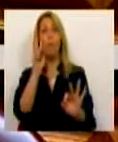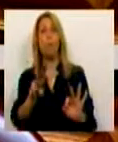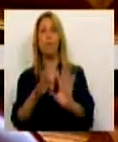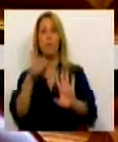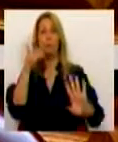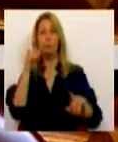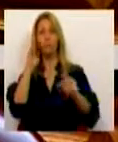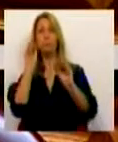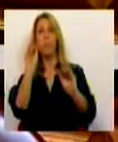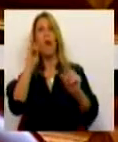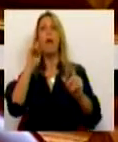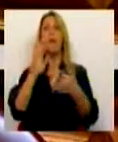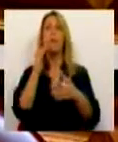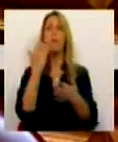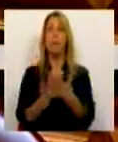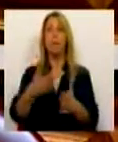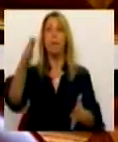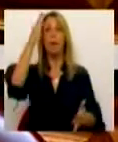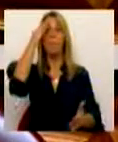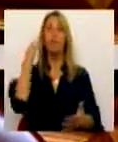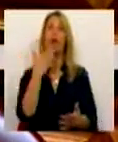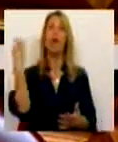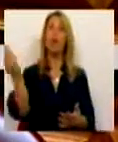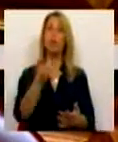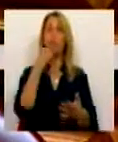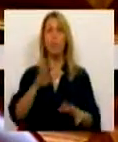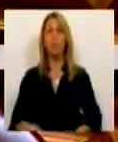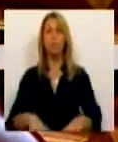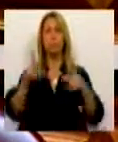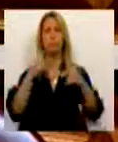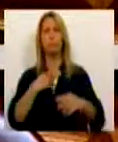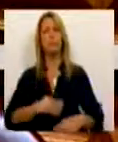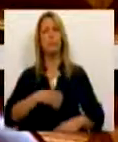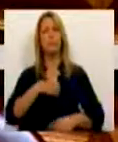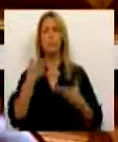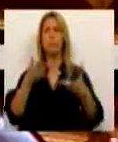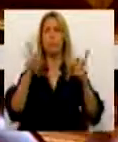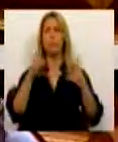capazes de capacitarem os nossos jovens a construírem a sua liberdade e autonomia.